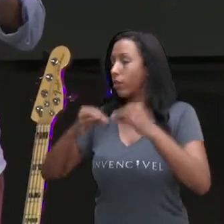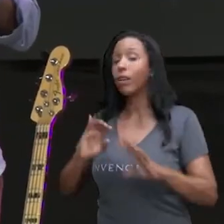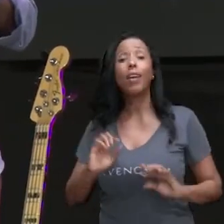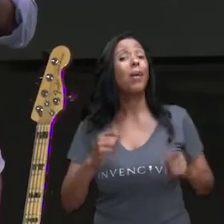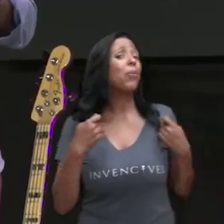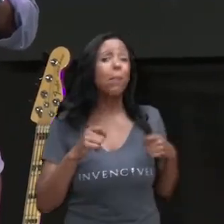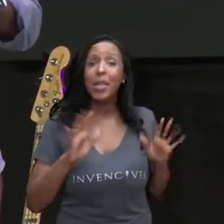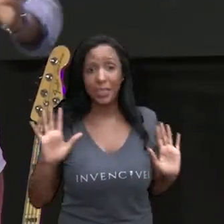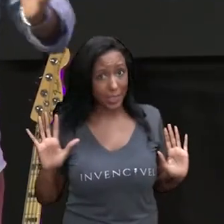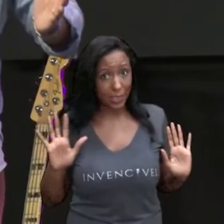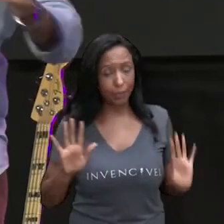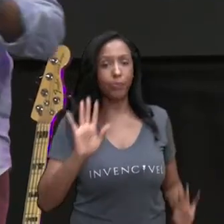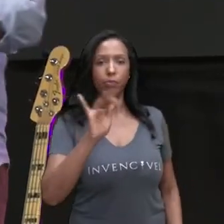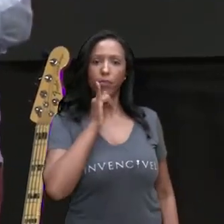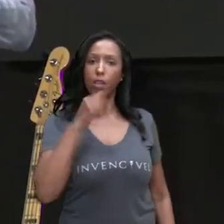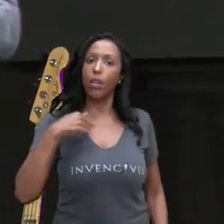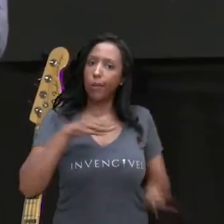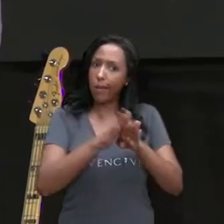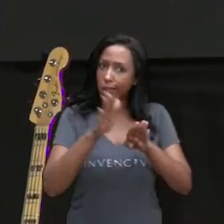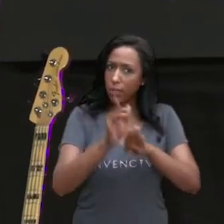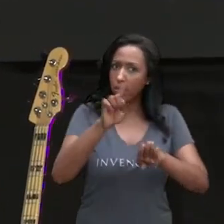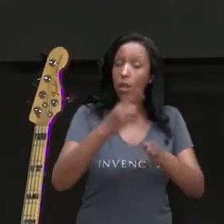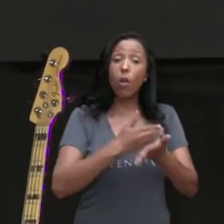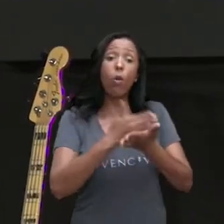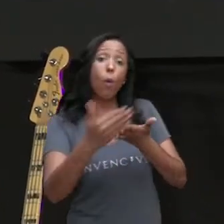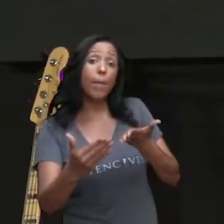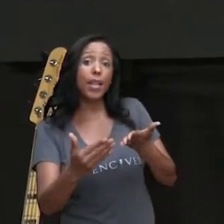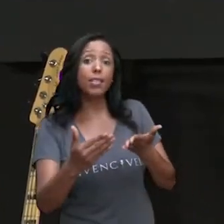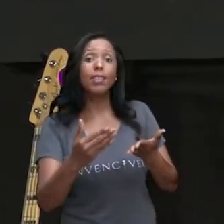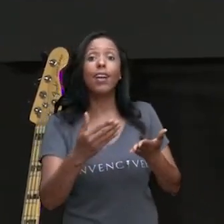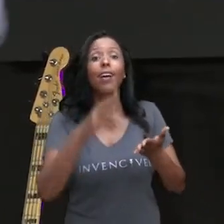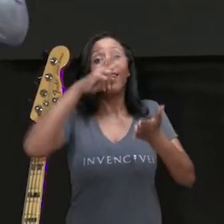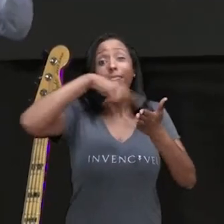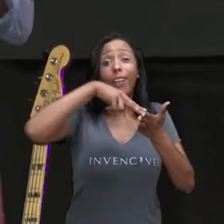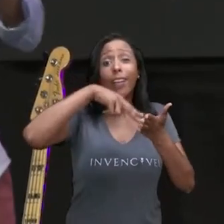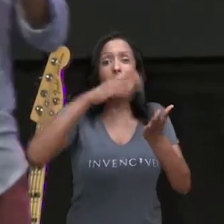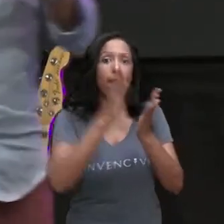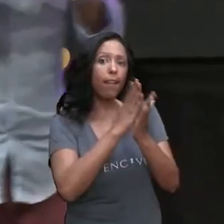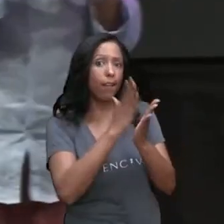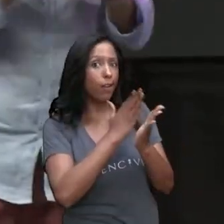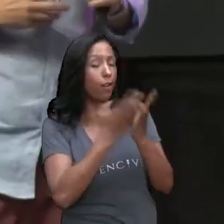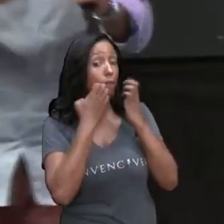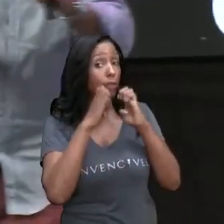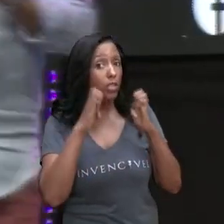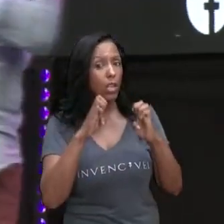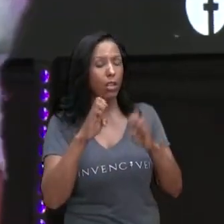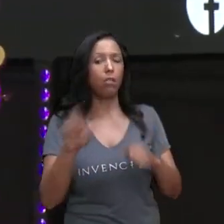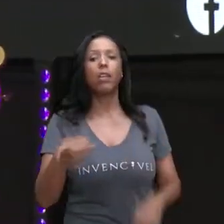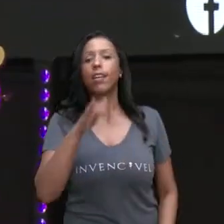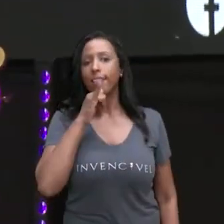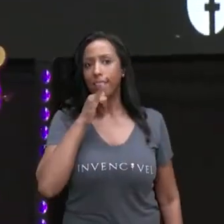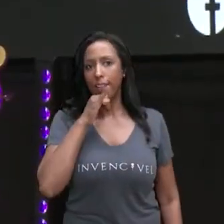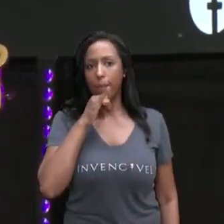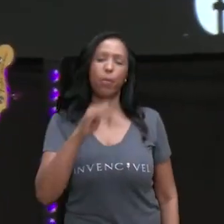os Evangelhos. Marcos, Lucas, João, são evangelhos muito bons para quem está querendo começar a ter intimidade com a